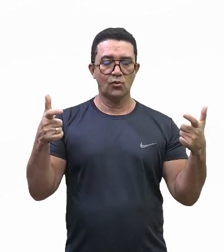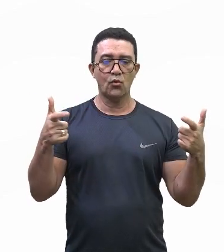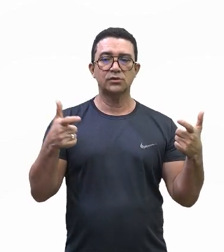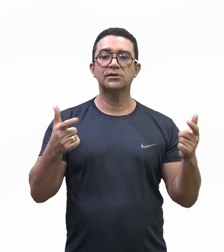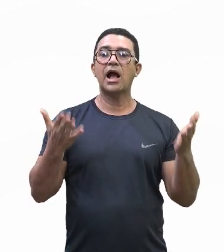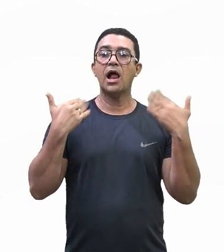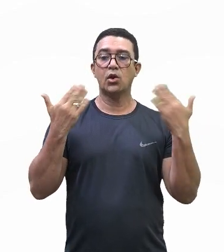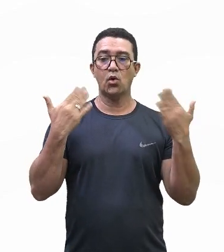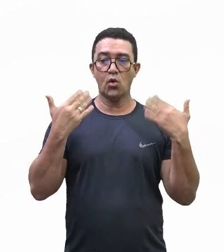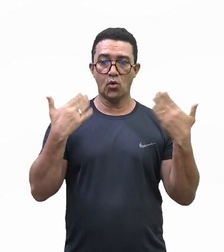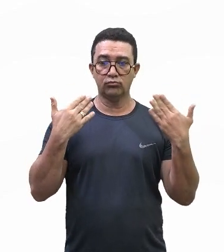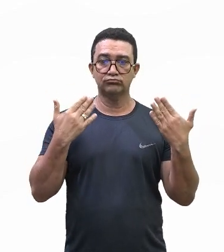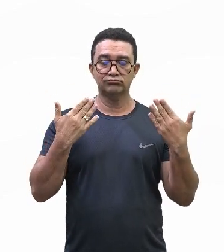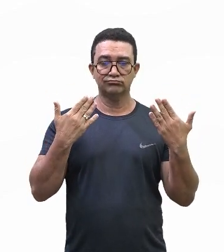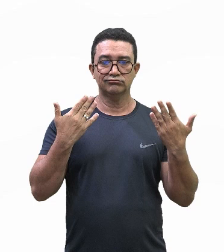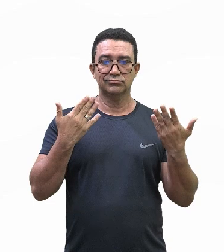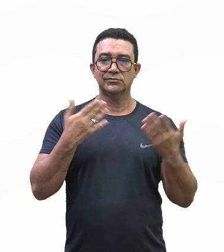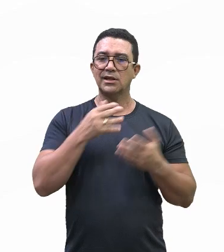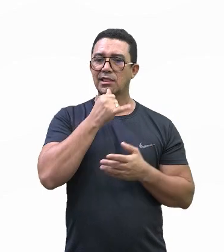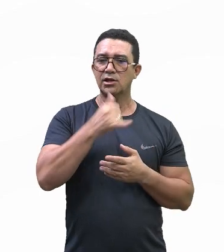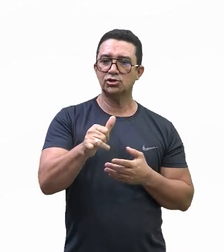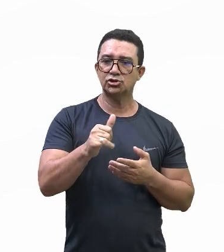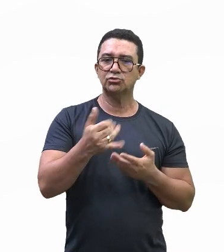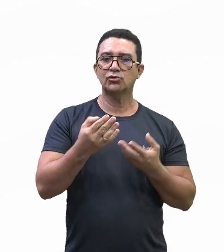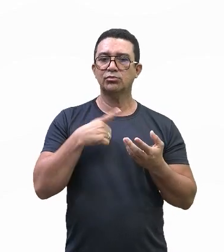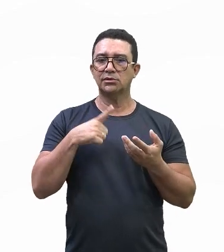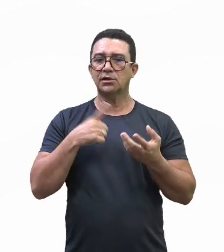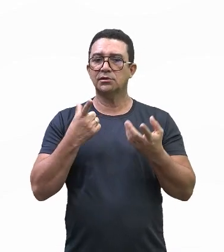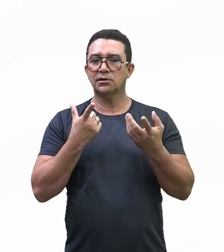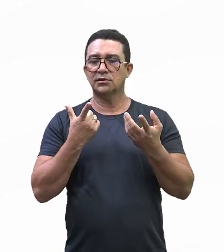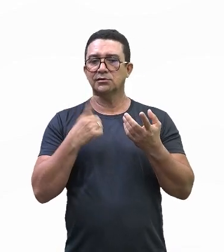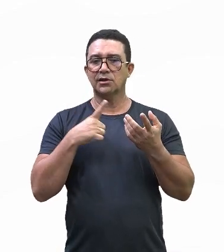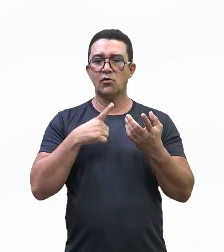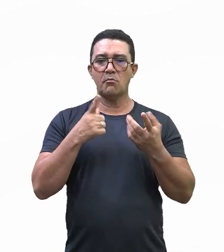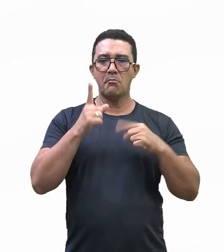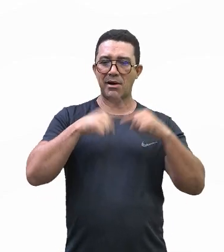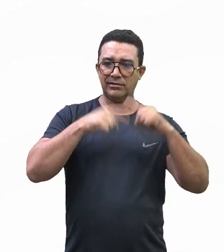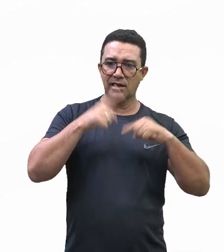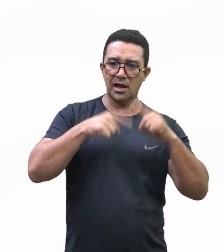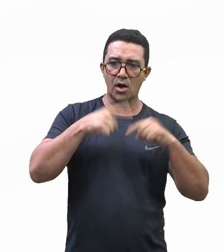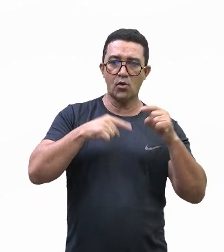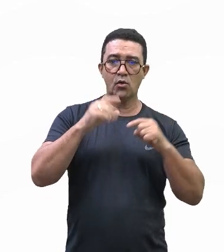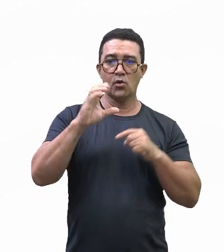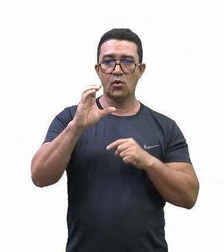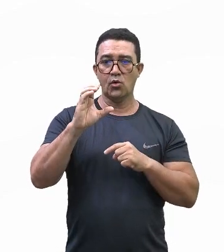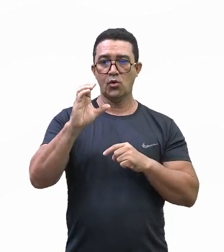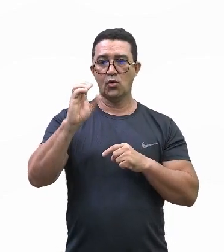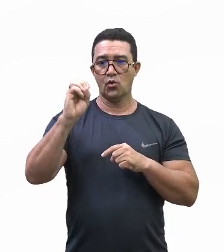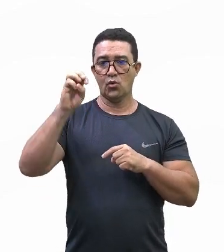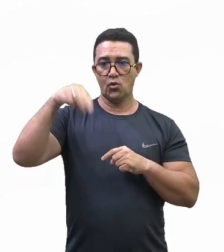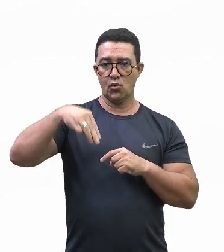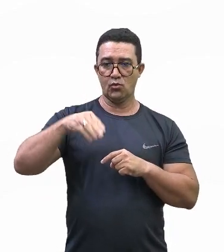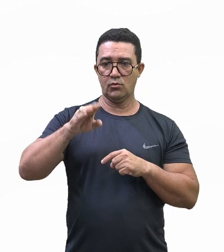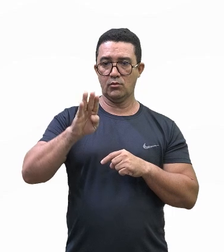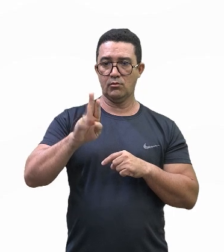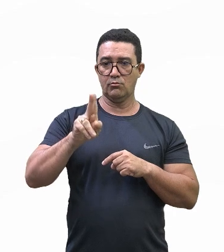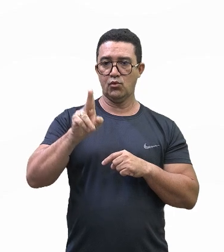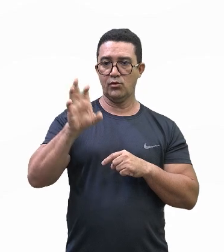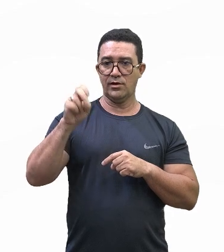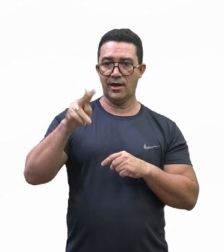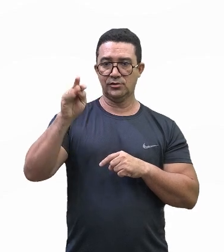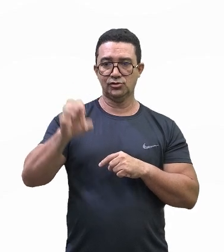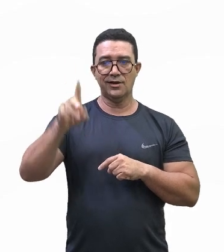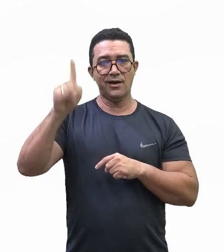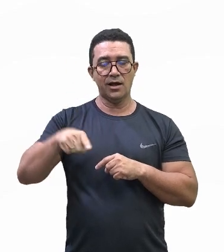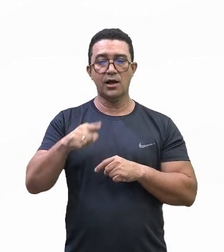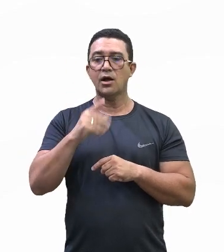calor, quando eles reagem com um material comburente, que geralmente aqui no nosso planeta é o oxigênio,